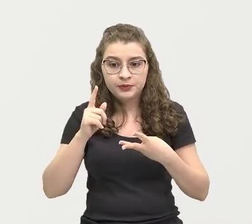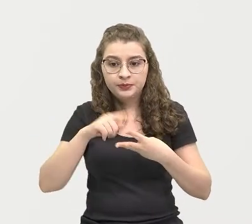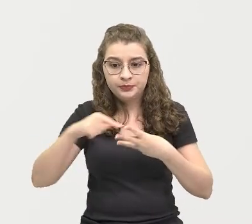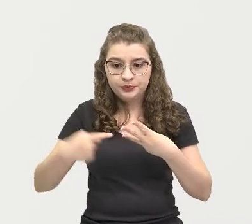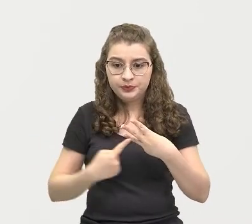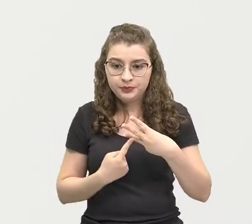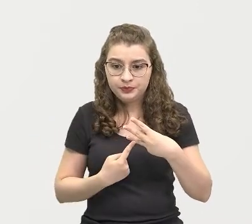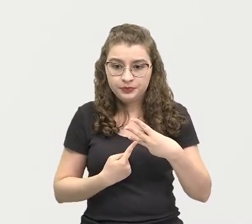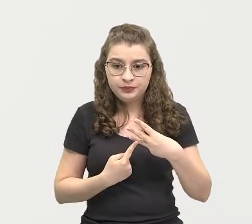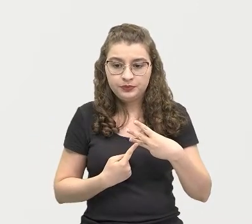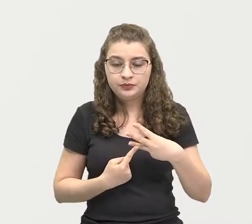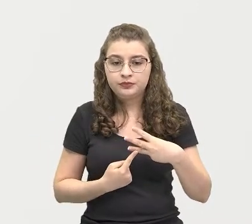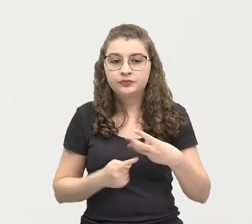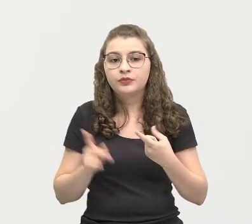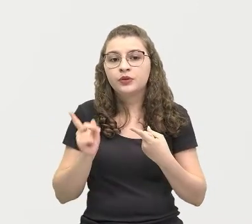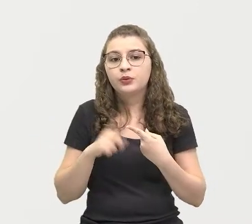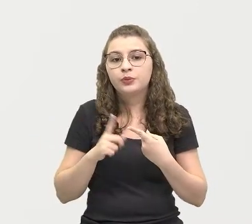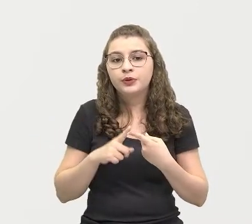Os Sertões.